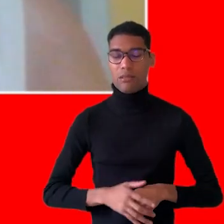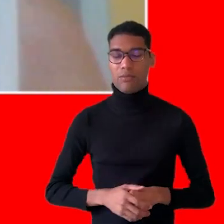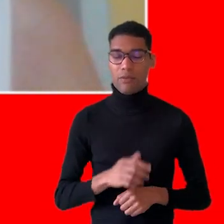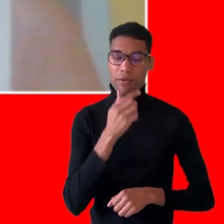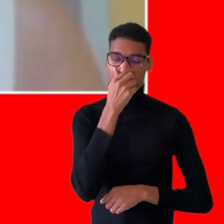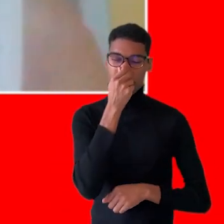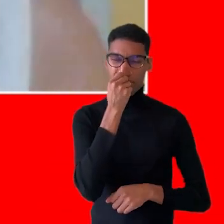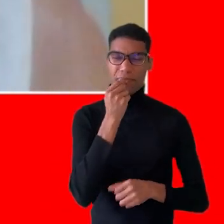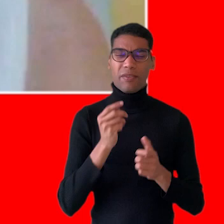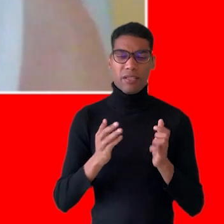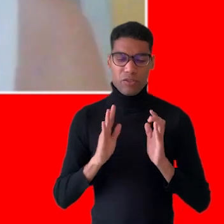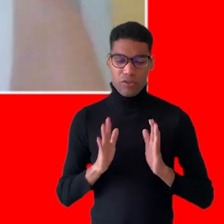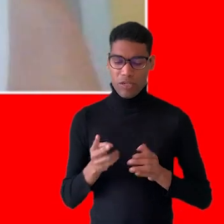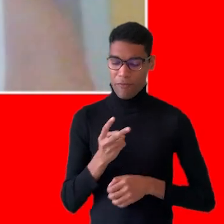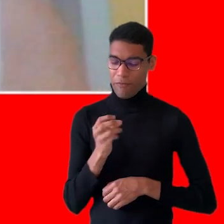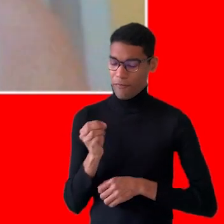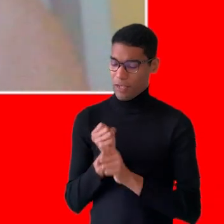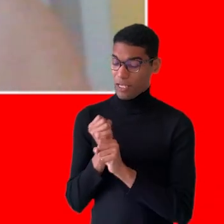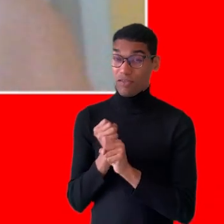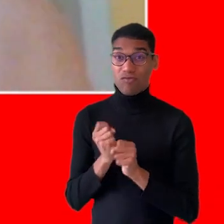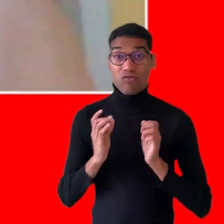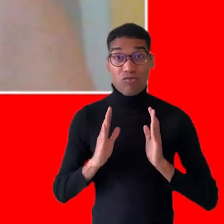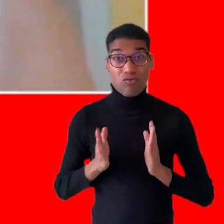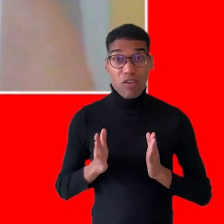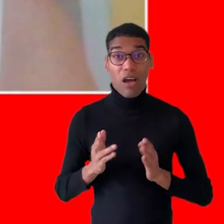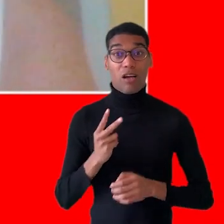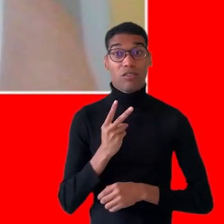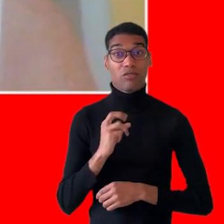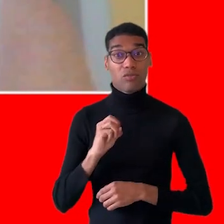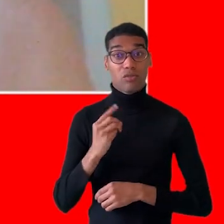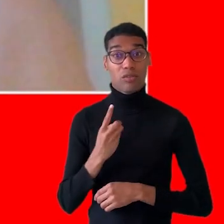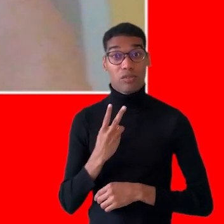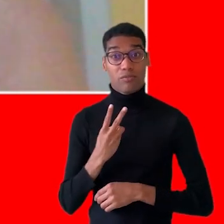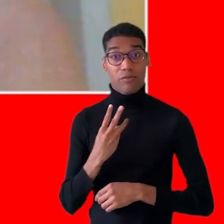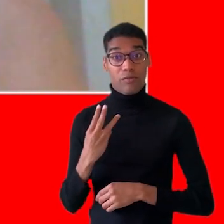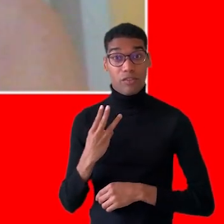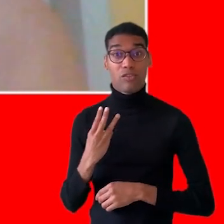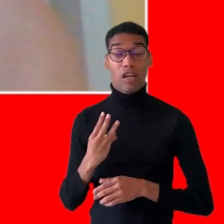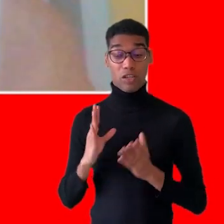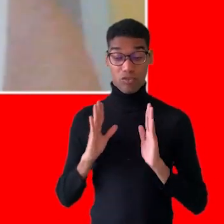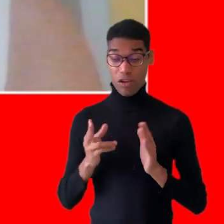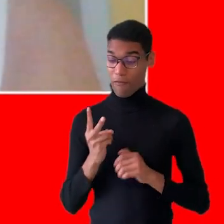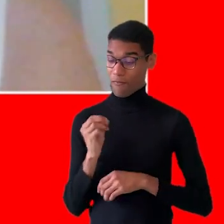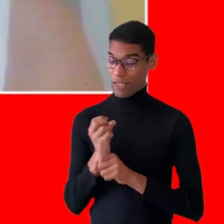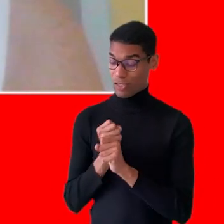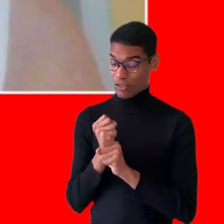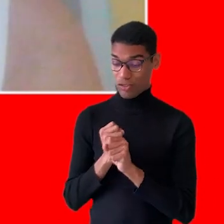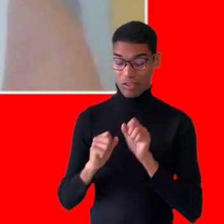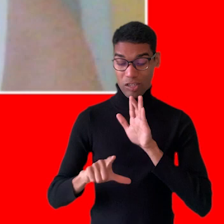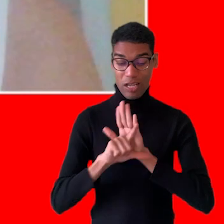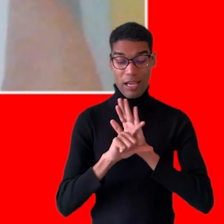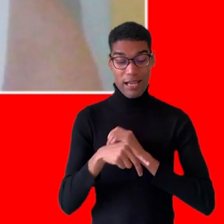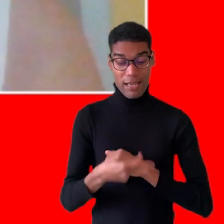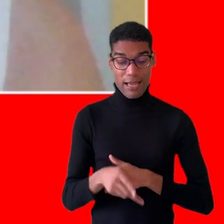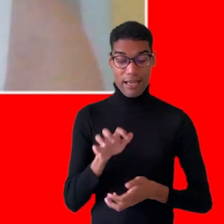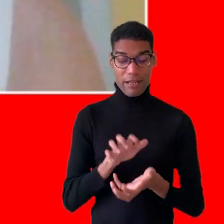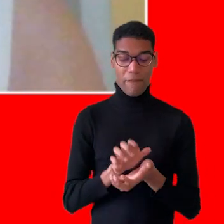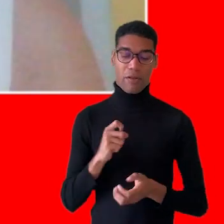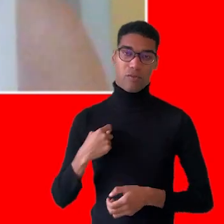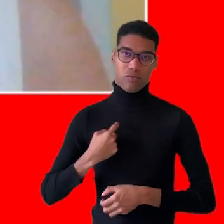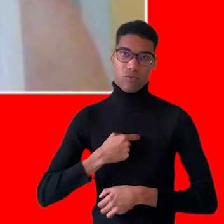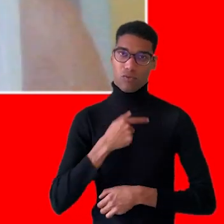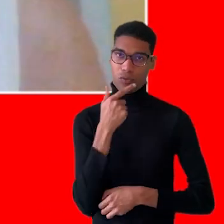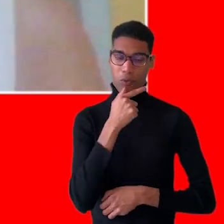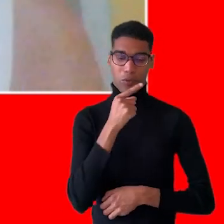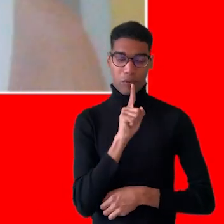já vai quase para 20 anos. Né? 2023 vai completar 20 anos da lei, e a gente aqui em Pernambuco ainda não conseguiu.